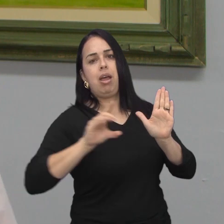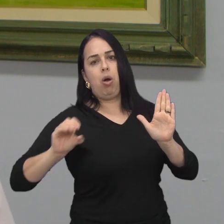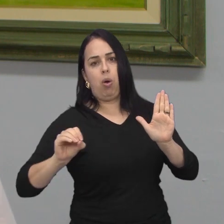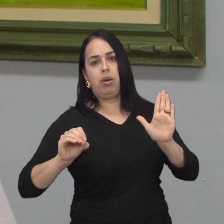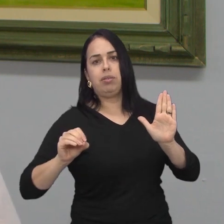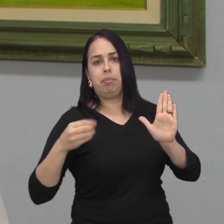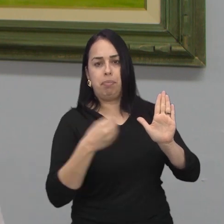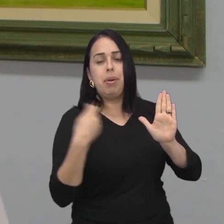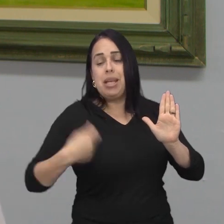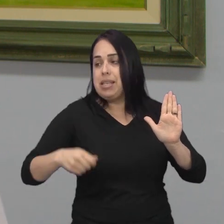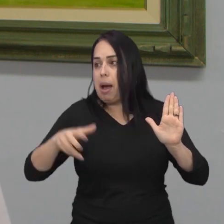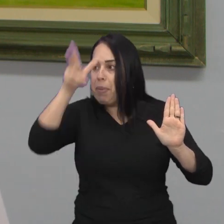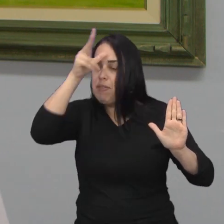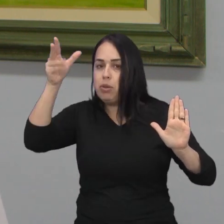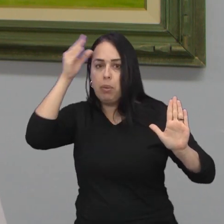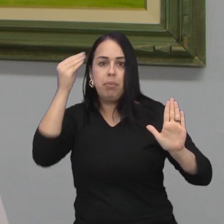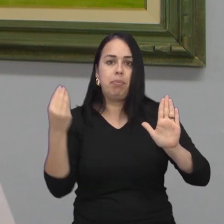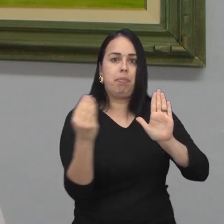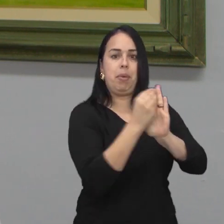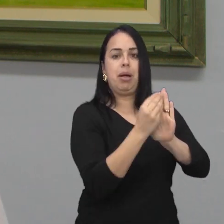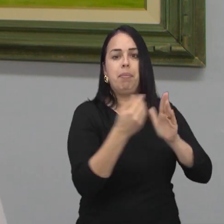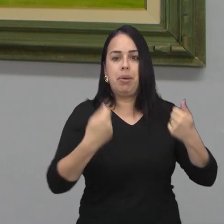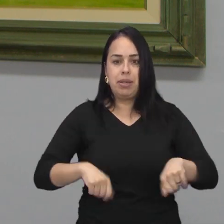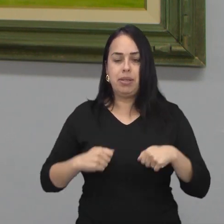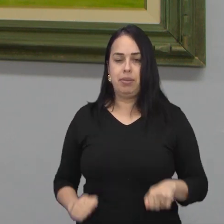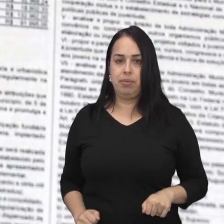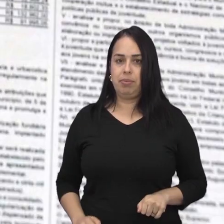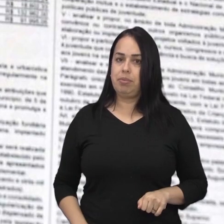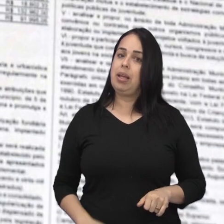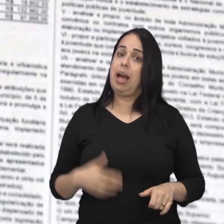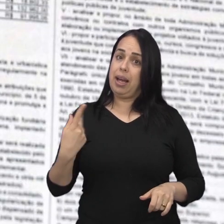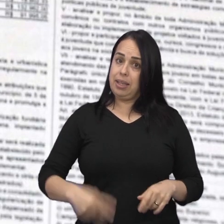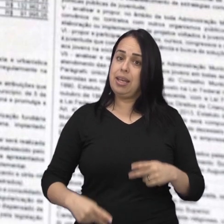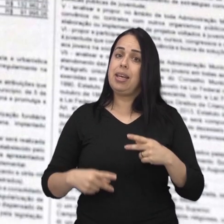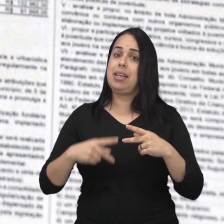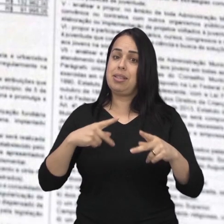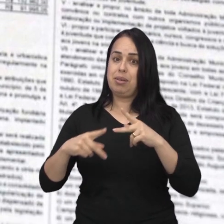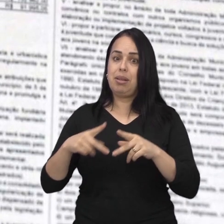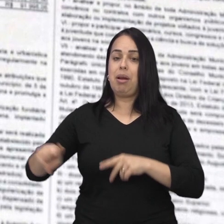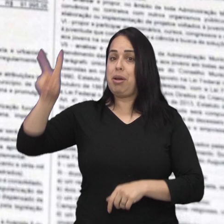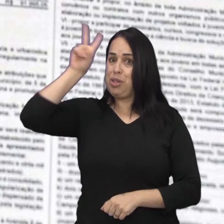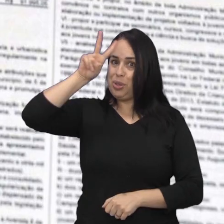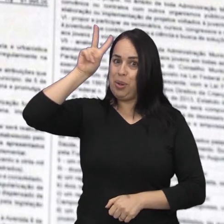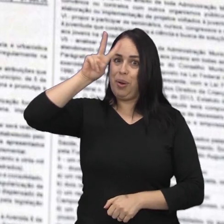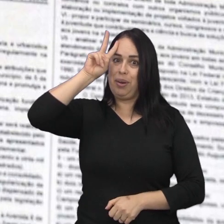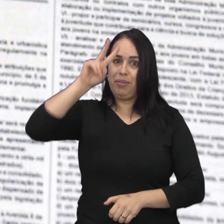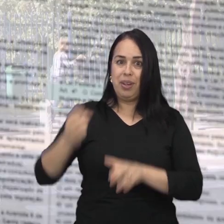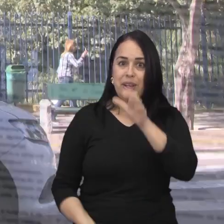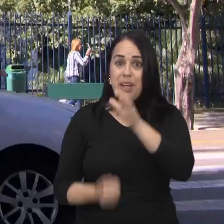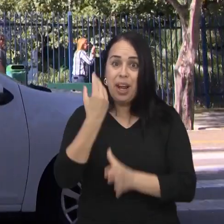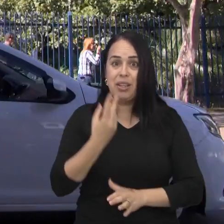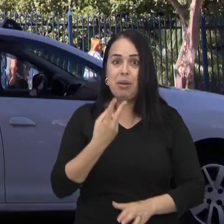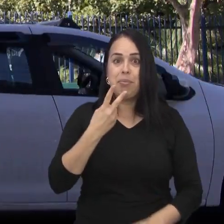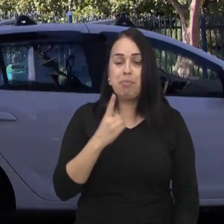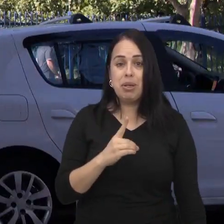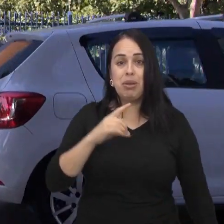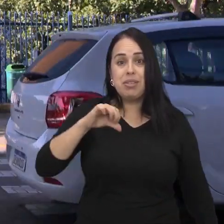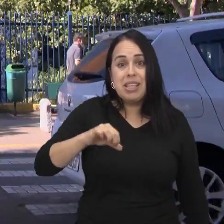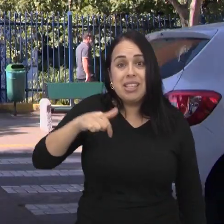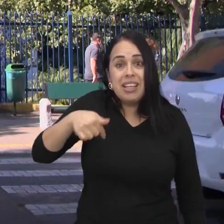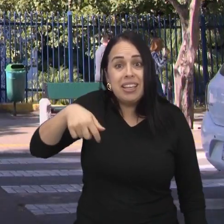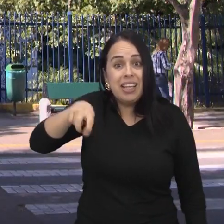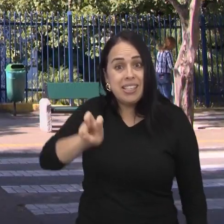é onde acontece tudo da prefeitura. Tudo tem que passar por lá para ser publicizado. E o Diário Oficial de São José tem história. Ele foi criado